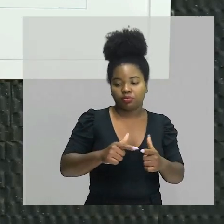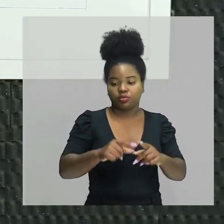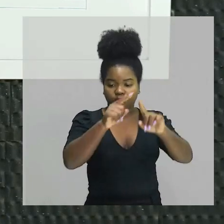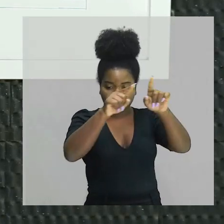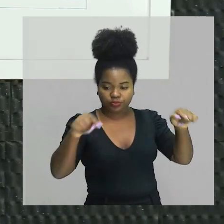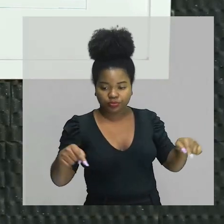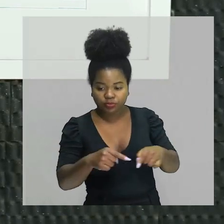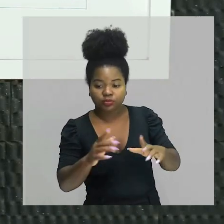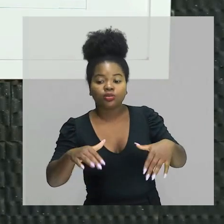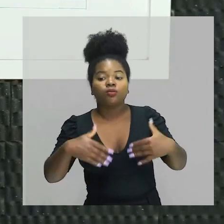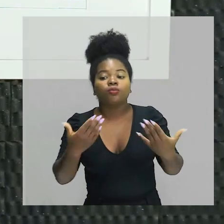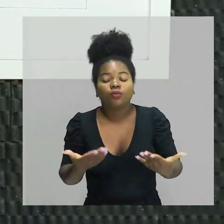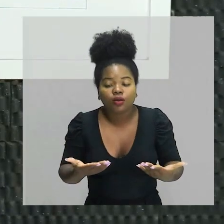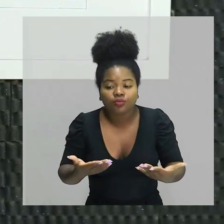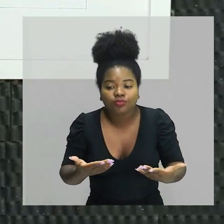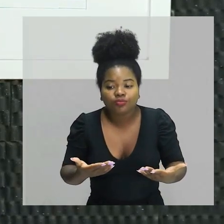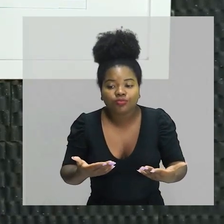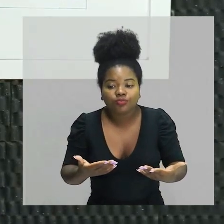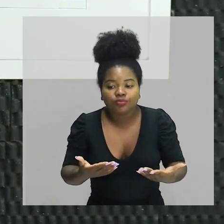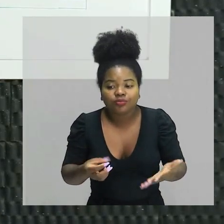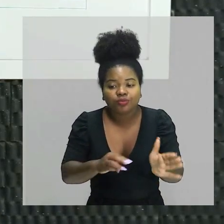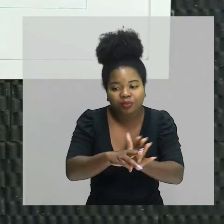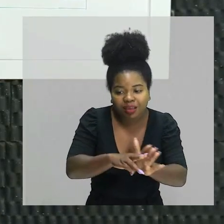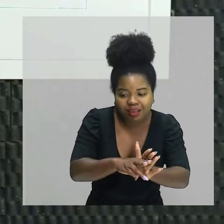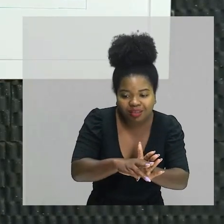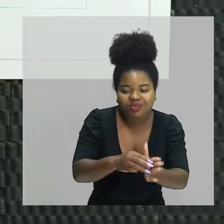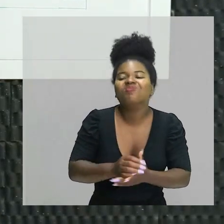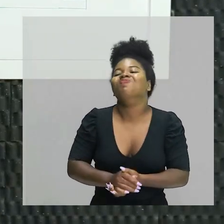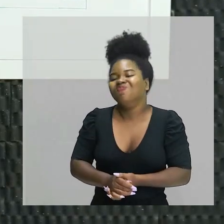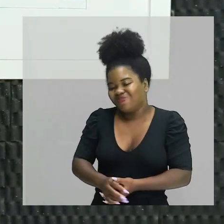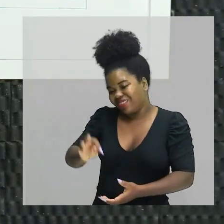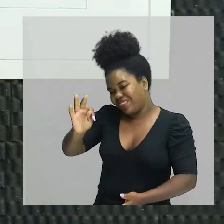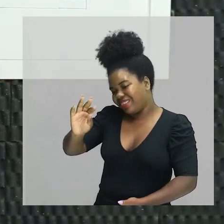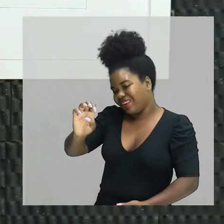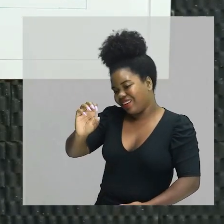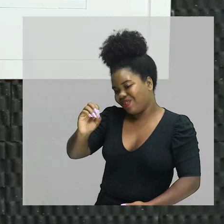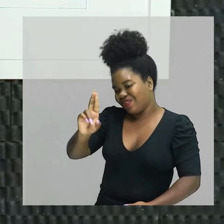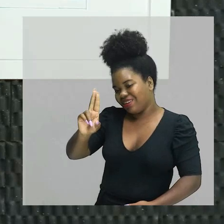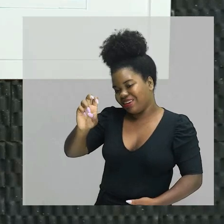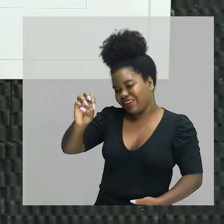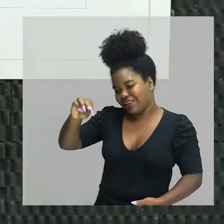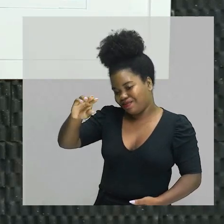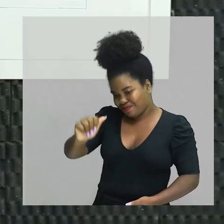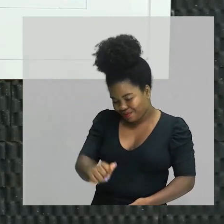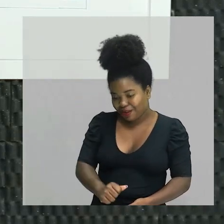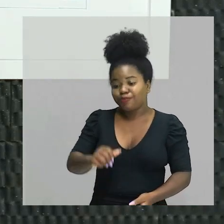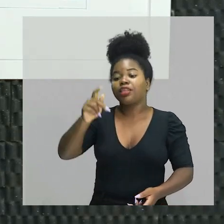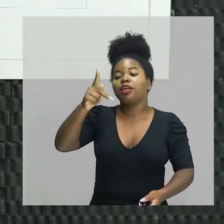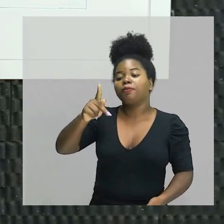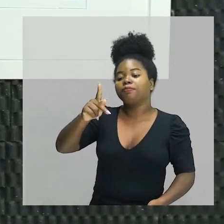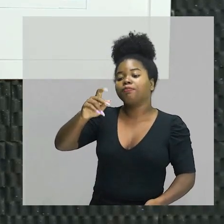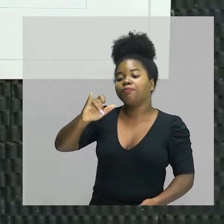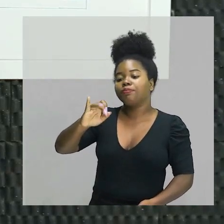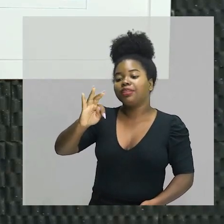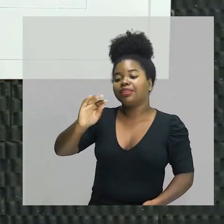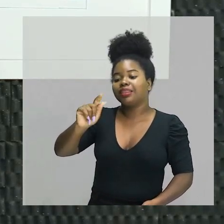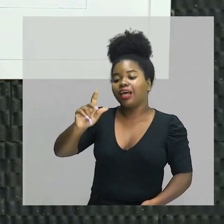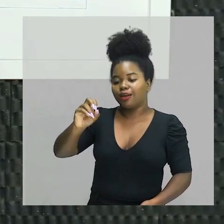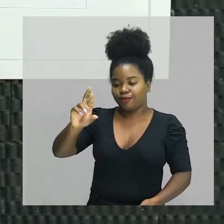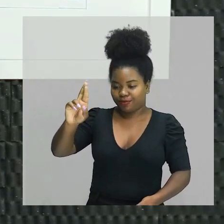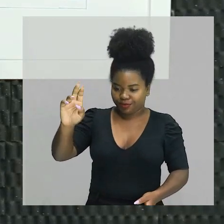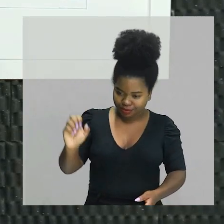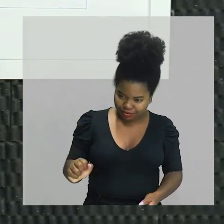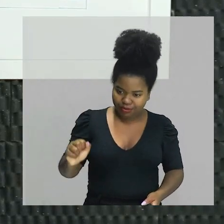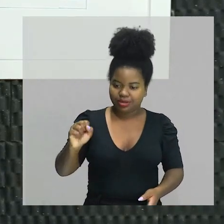nosso teorema de Pitágoras. O teorema de Pitágoras é uma ferramenta muito importante na resolução de